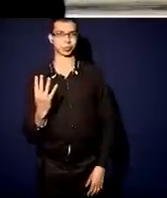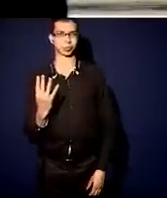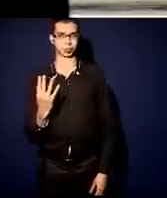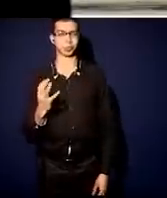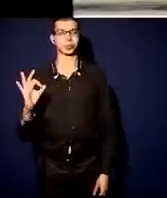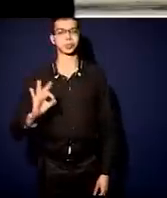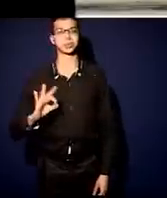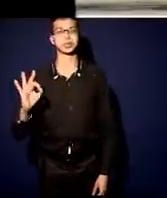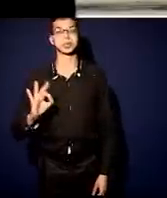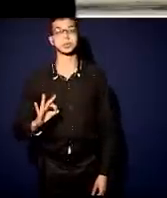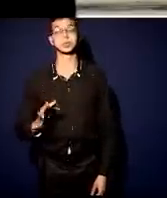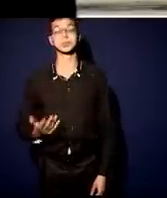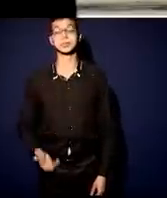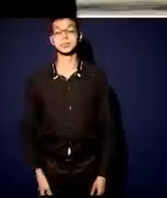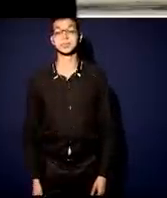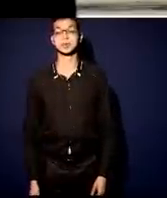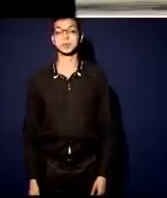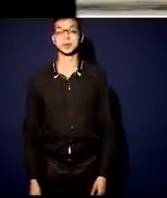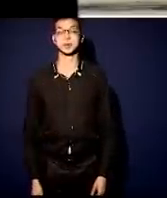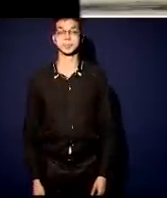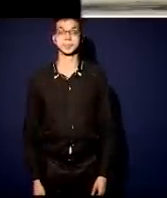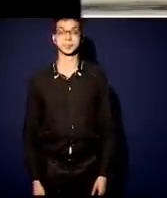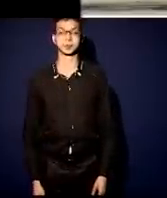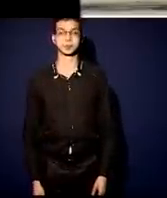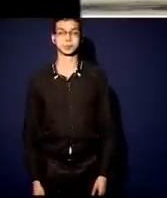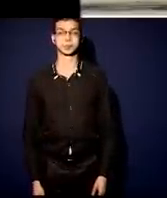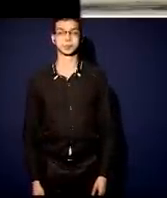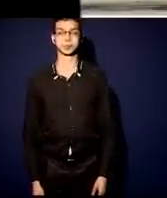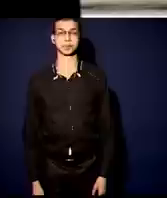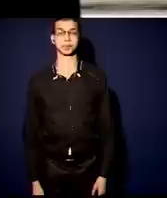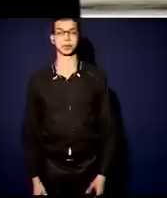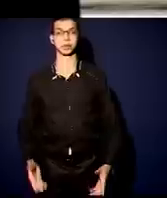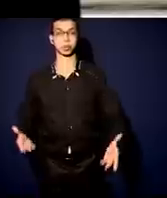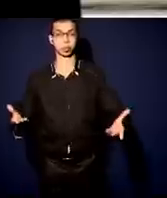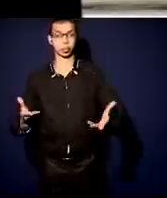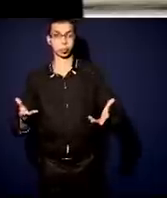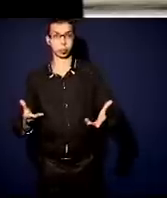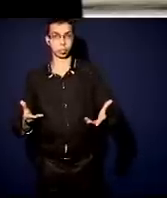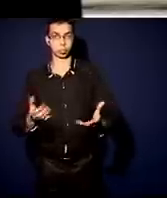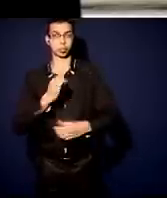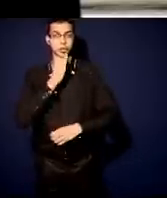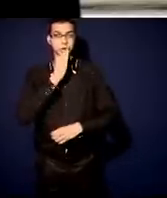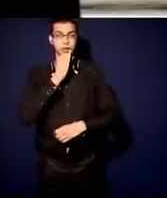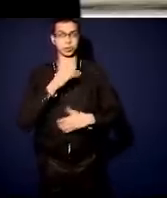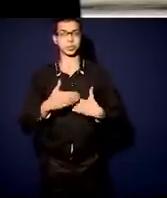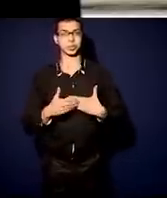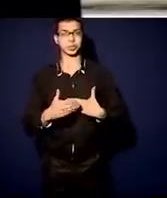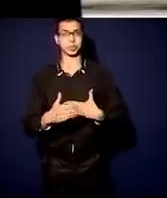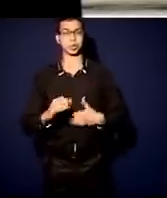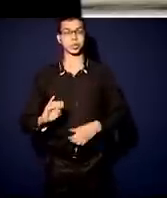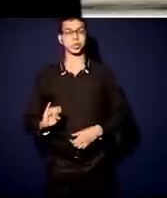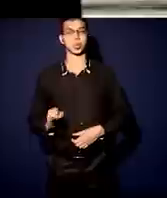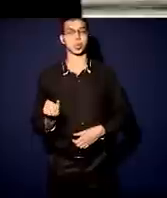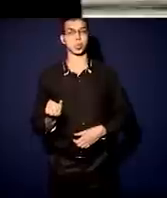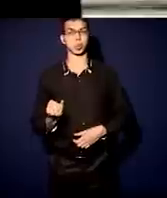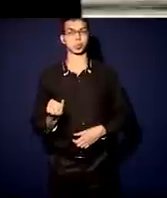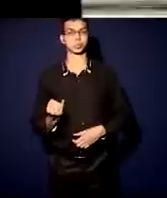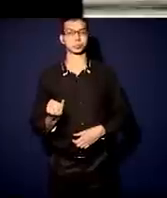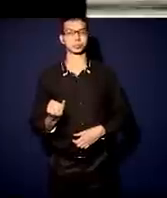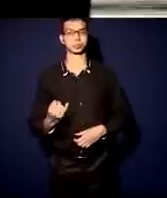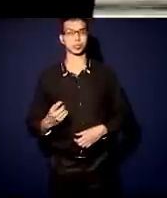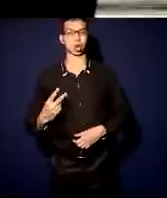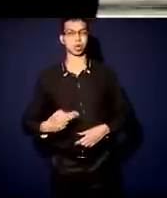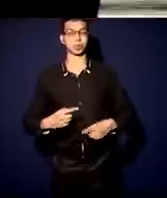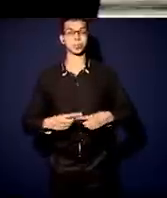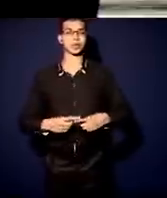teria um espaço com com as premissas de hoje para um corte de juros certo porque se com três e meio Se